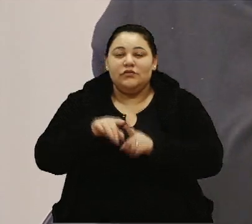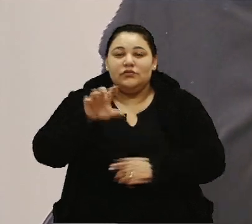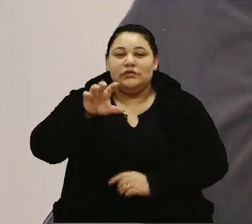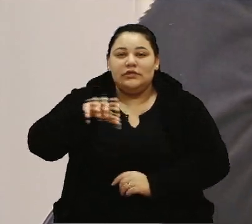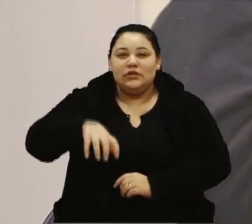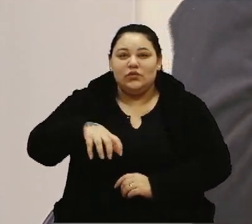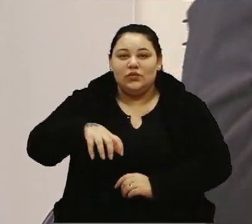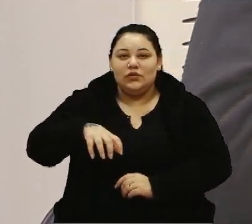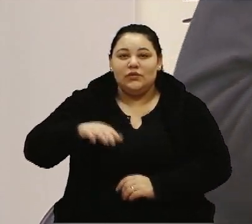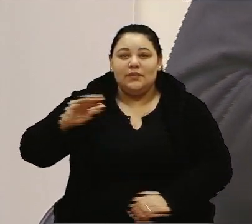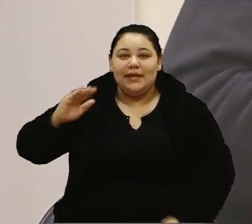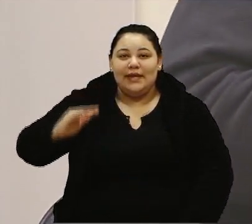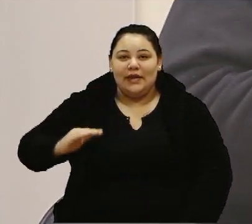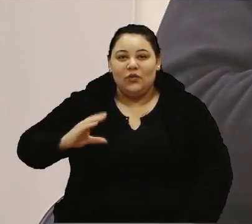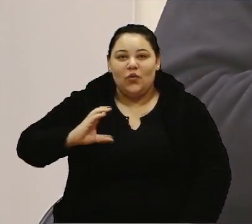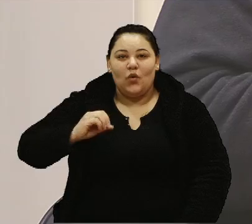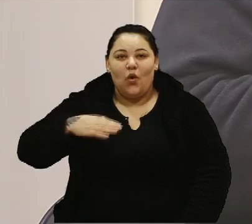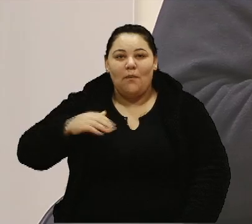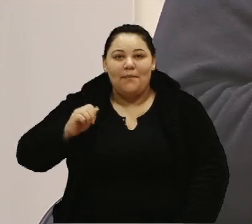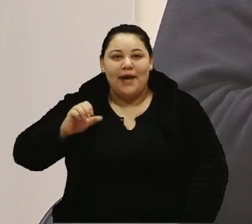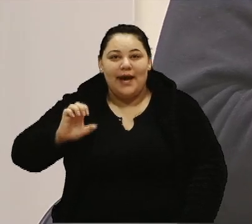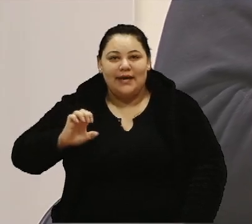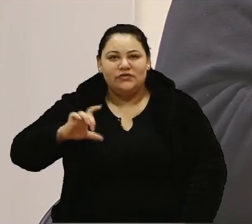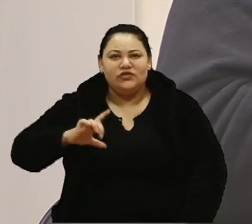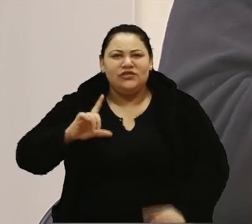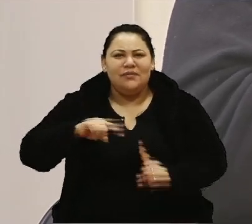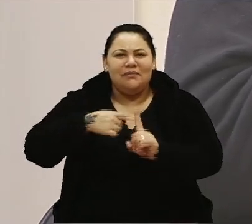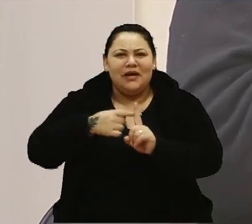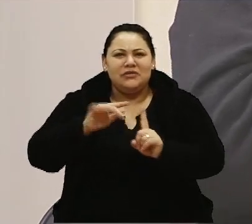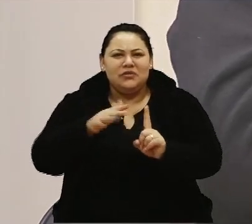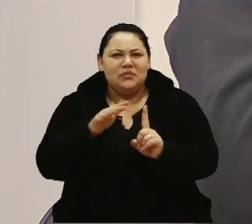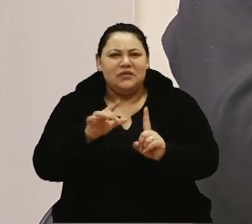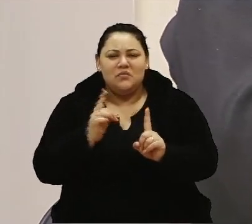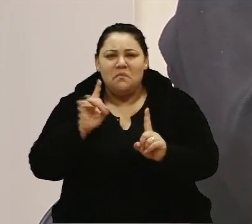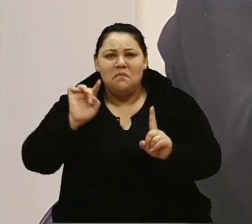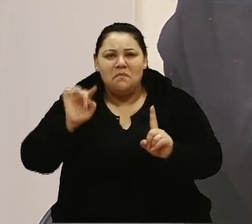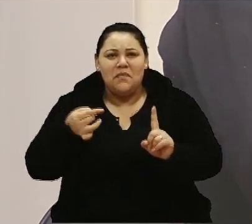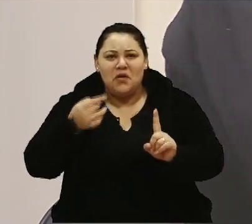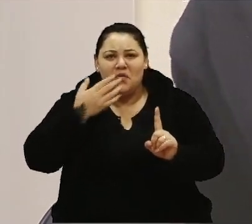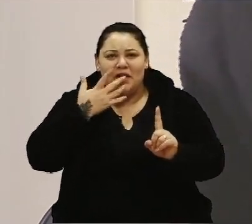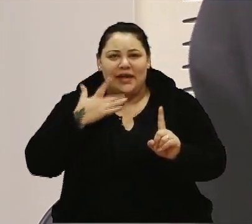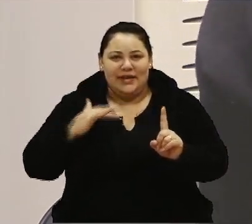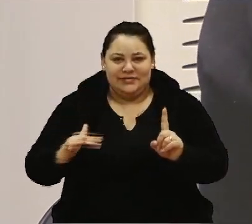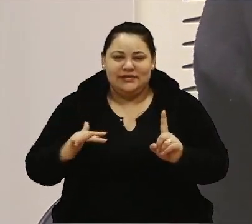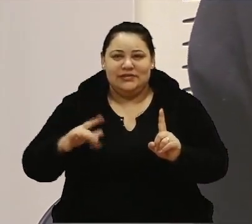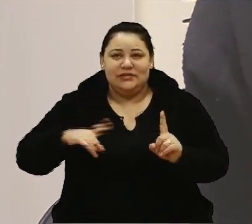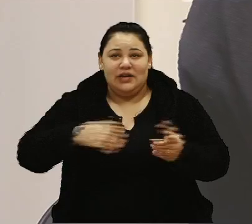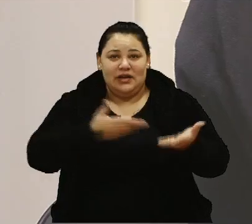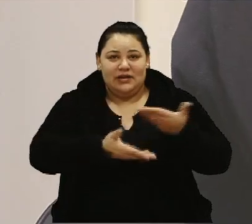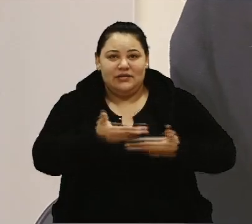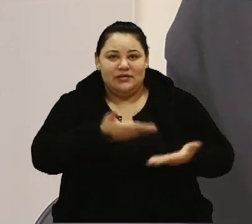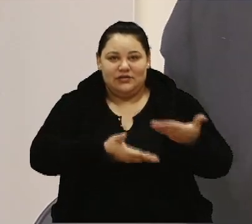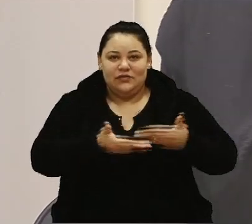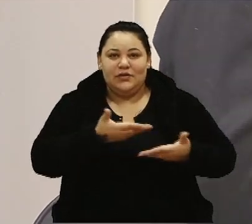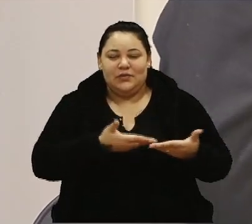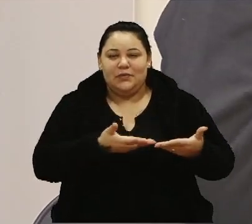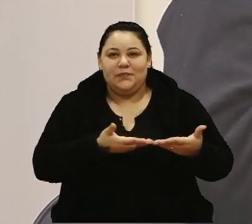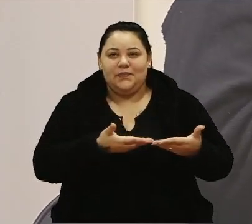COMAI. Era em torno de mais de 1.000 crianças absorvidas pela Comissão Municipal de Amparo à